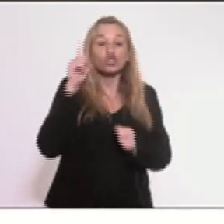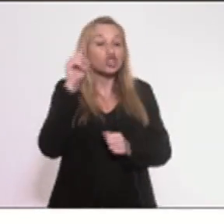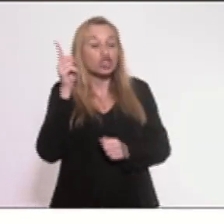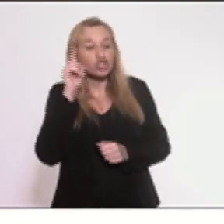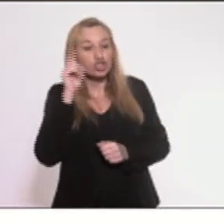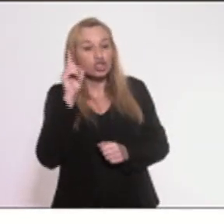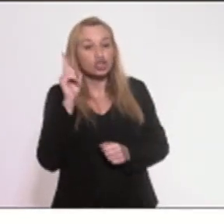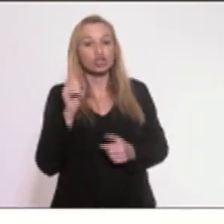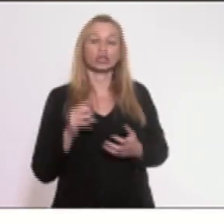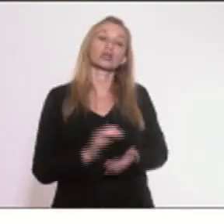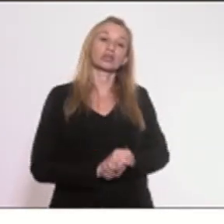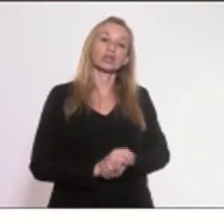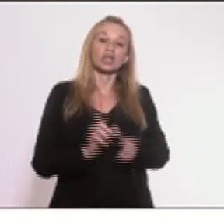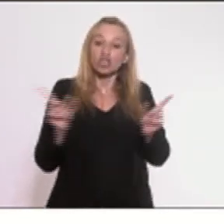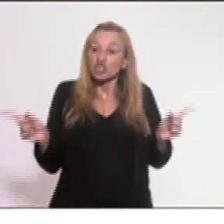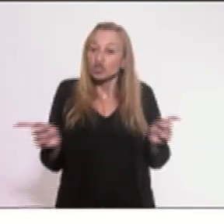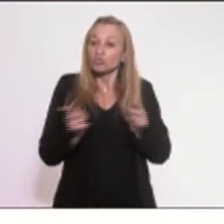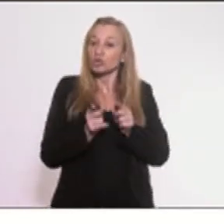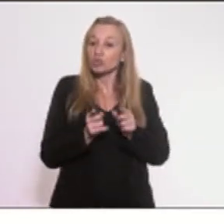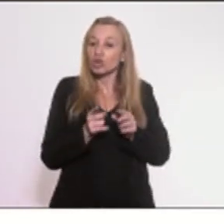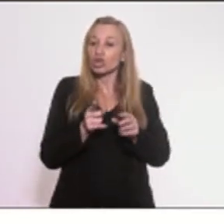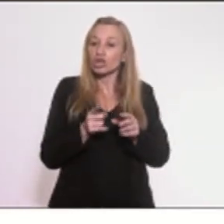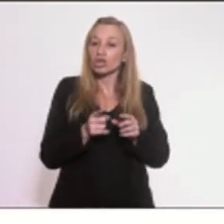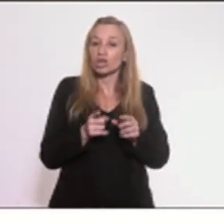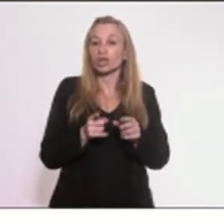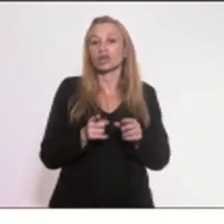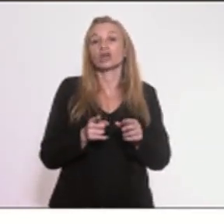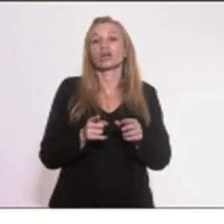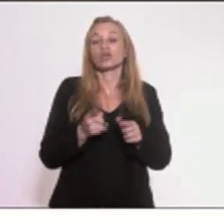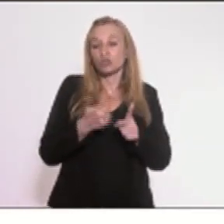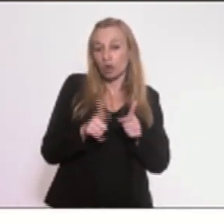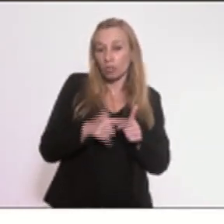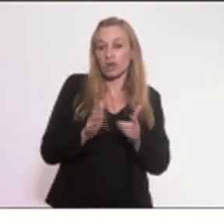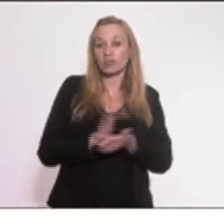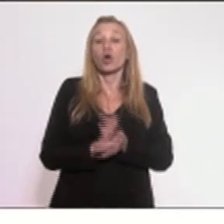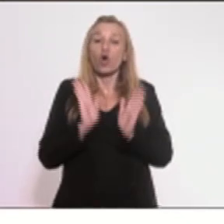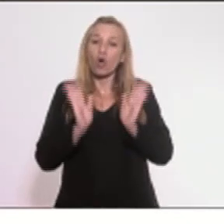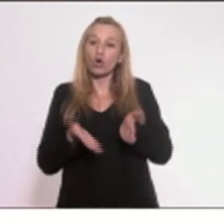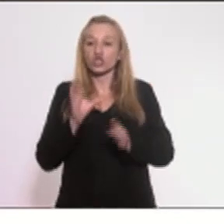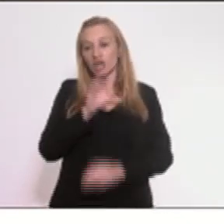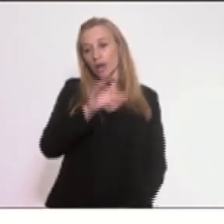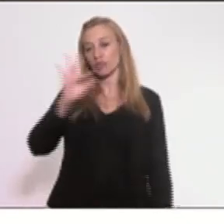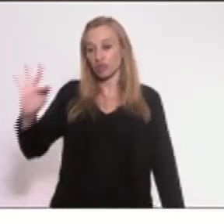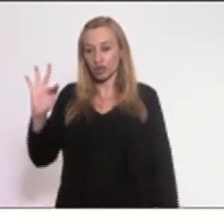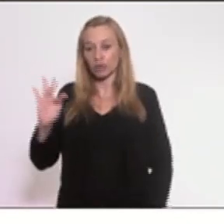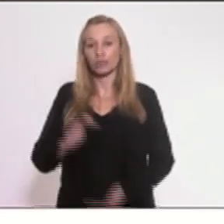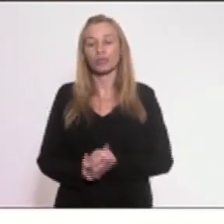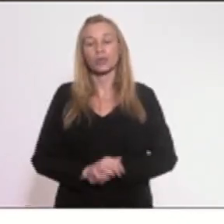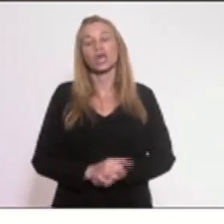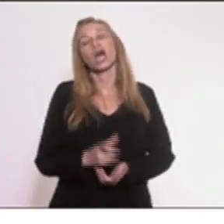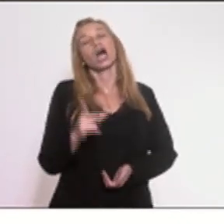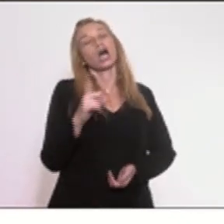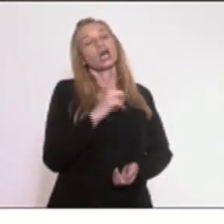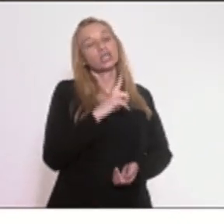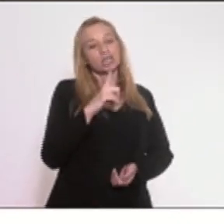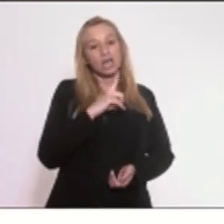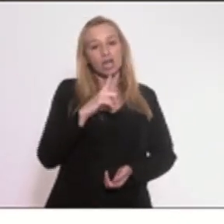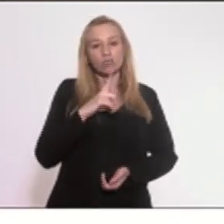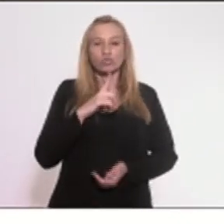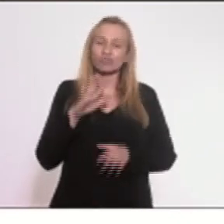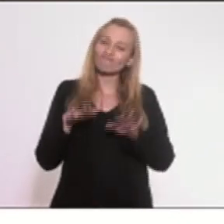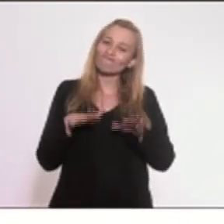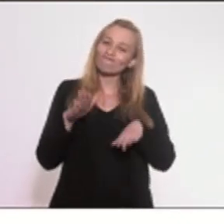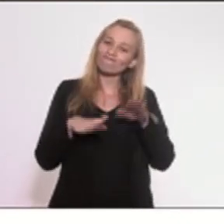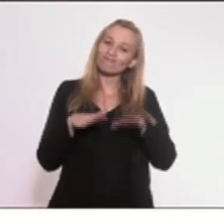a gente vai tentar exemplificar de que forma isso acontece. Hoje, em Cabo Frio, nós temos uma média